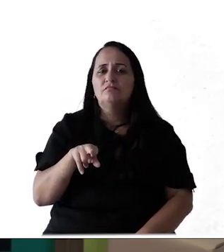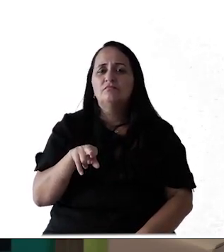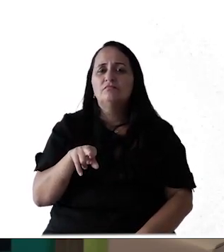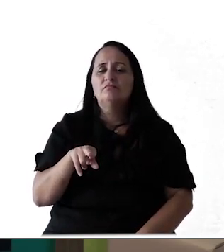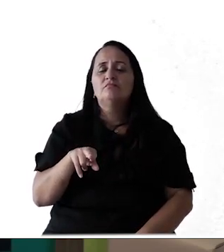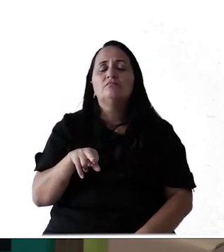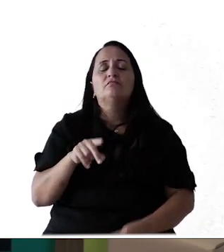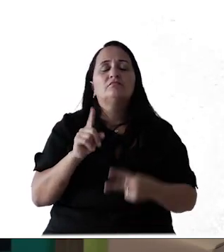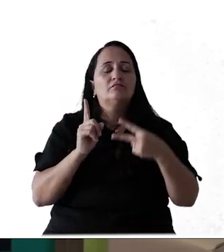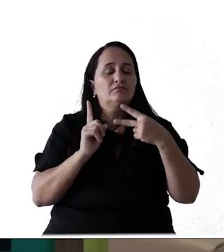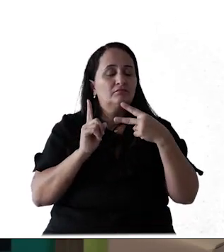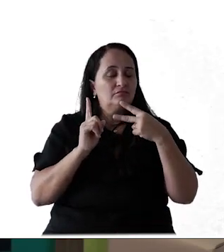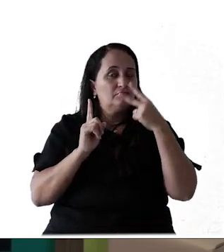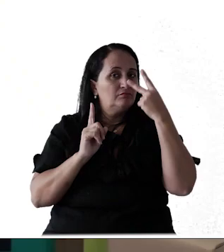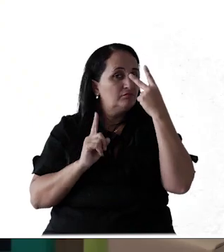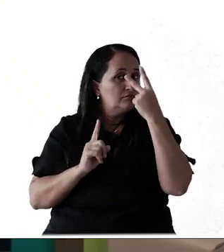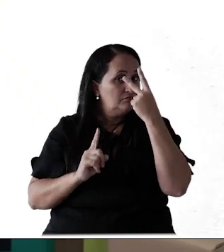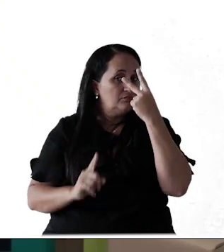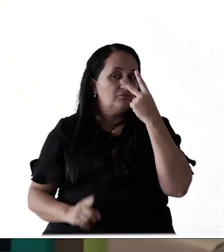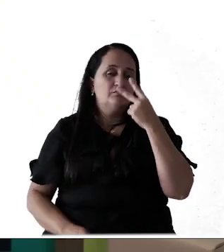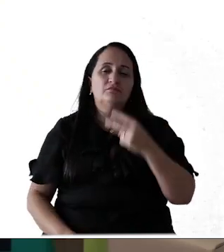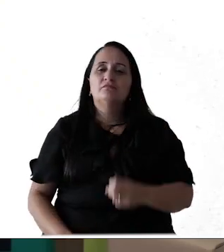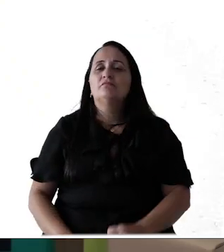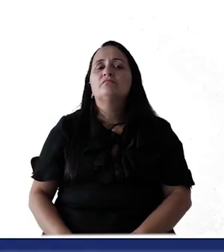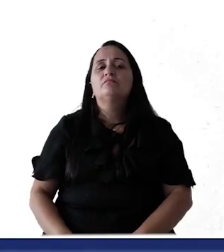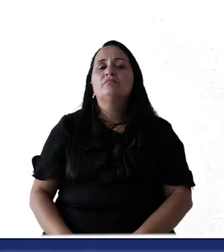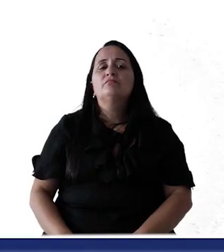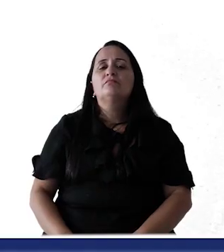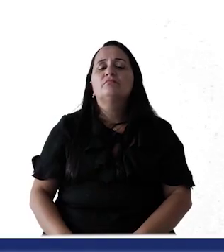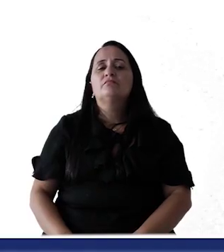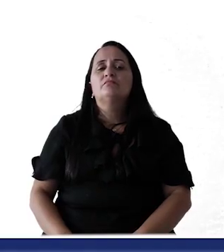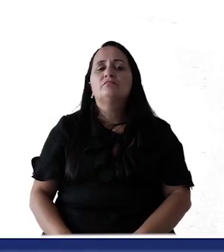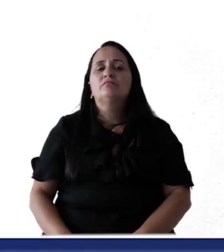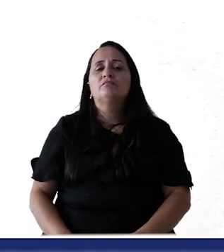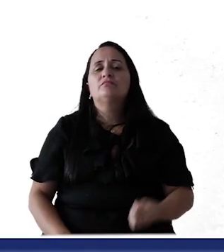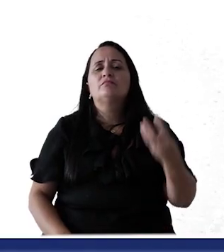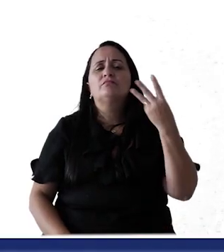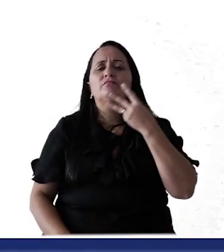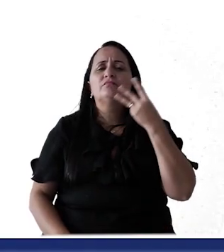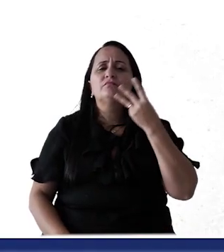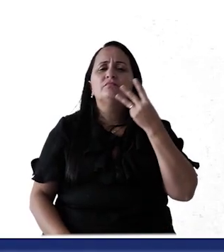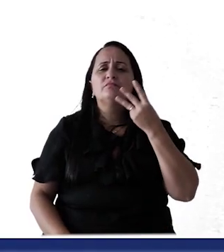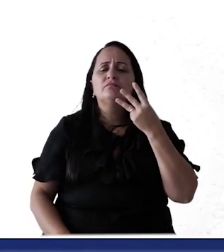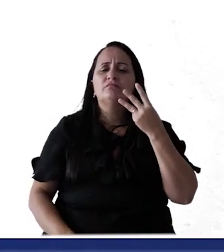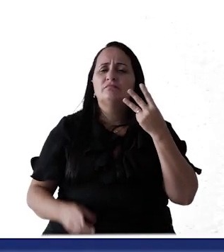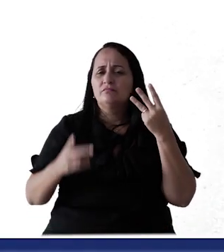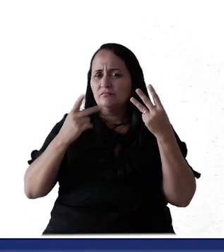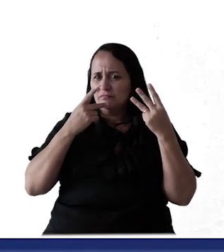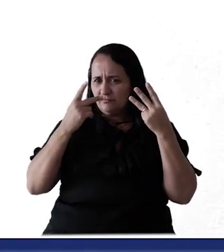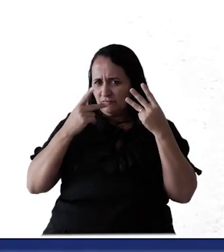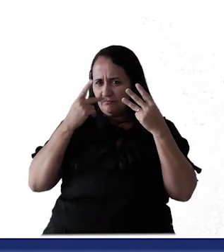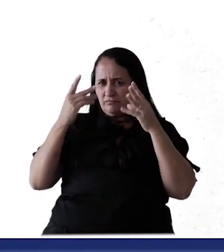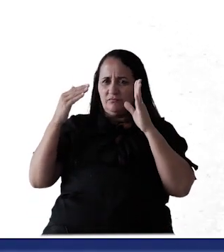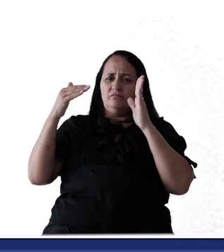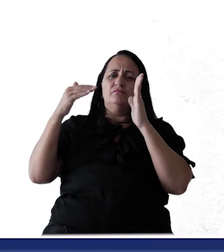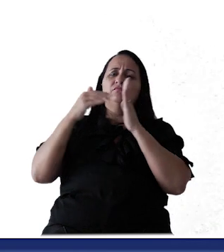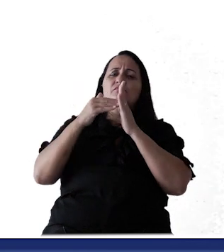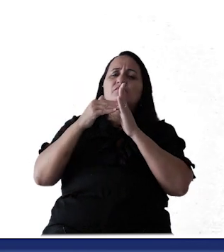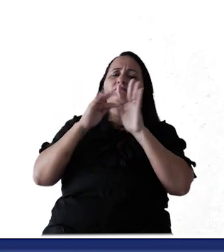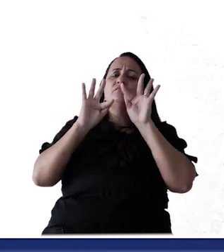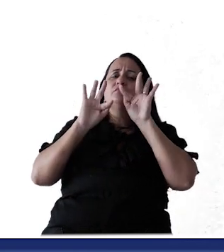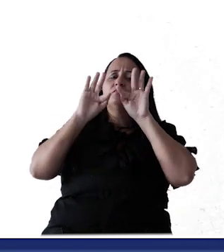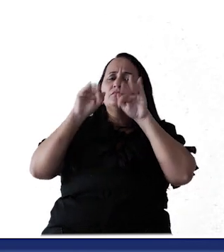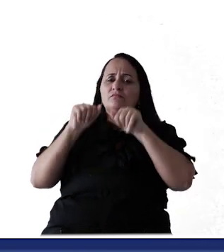respostas corretas, alternativa 2. Número 3. A fala no último quadrinho retoma um exemplo dado